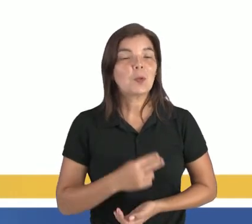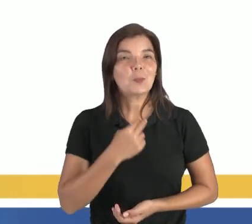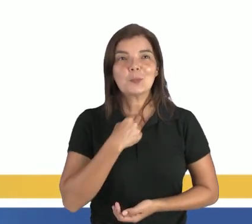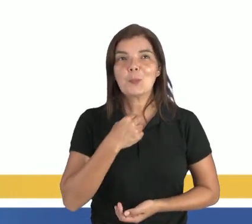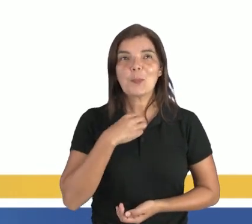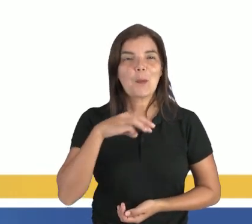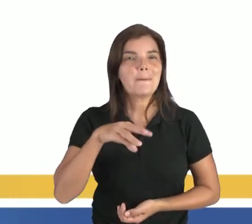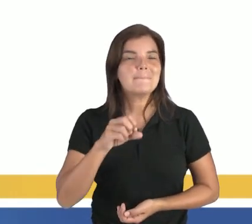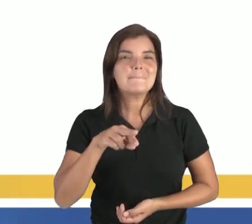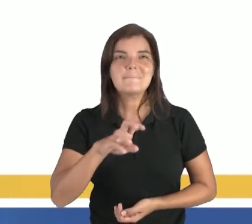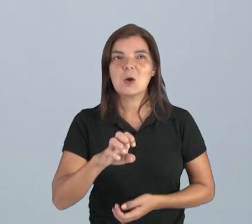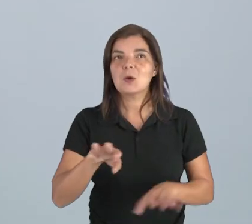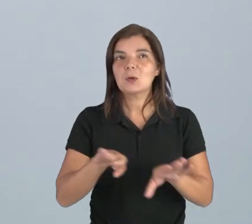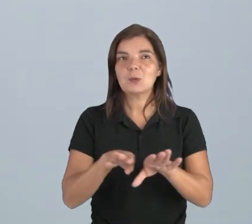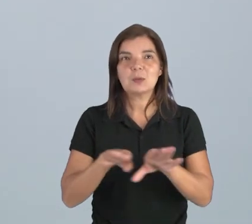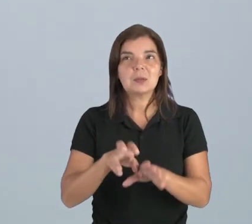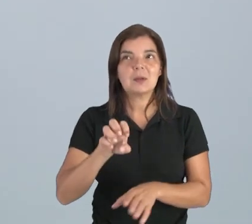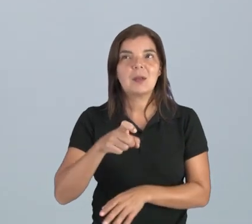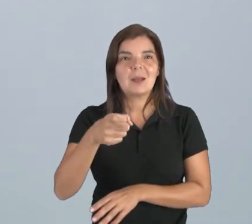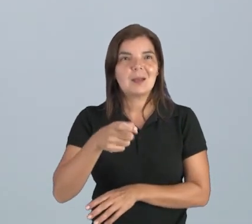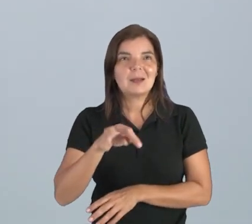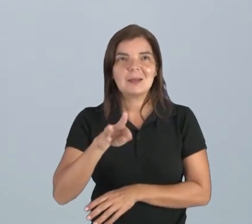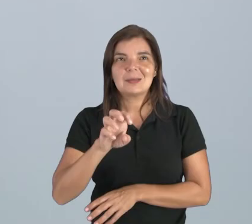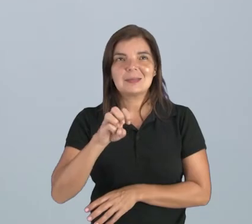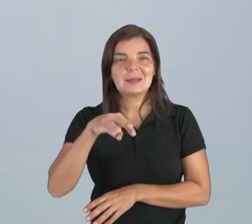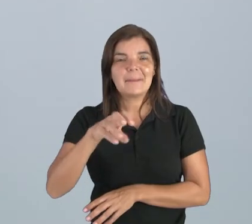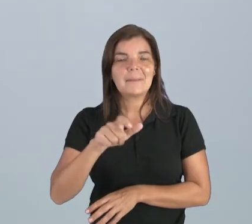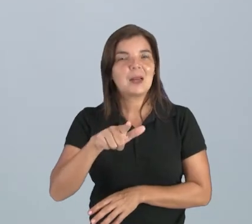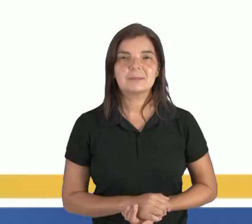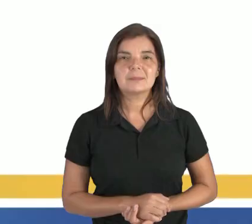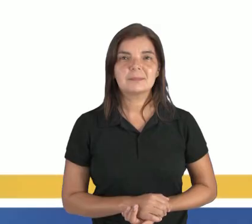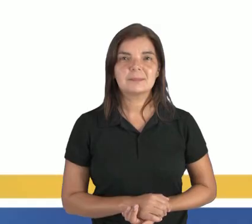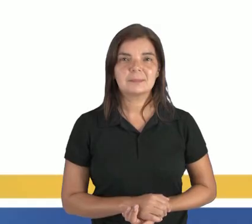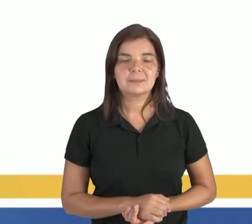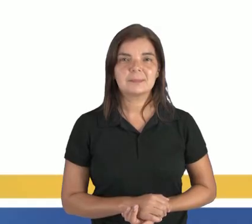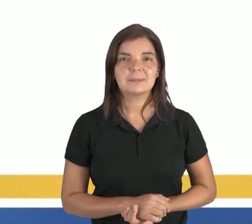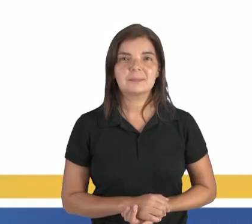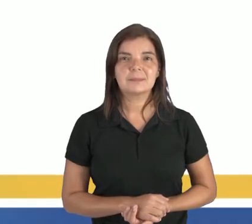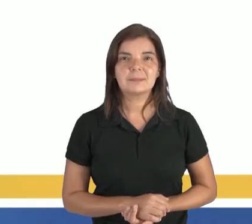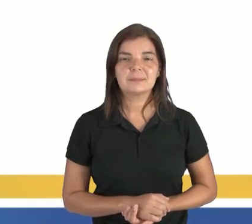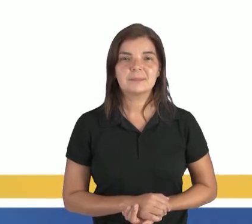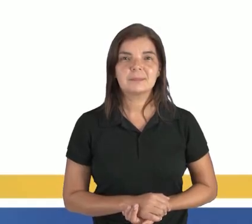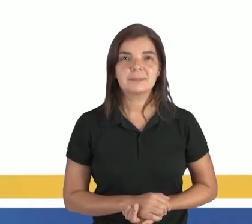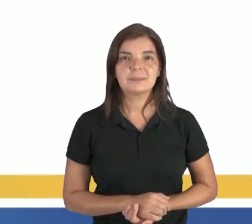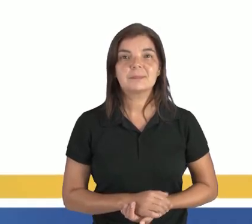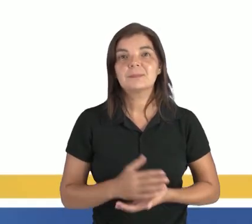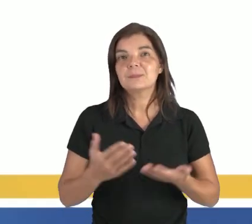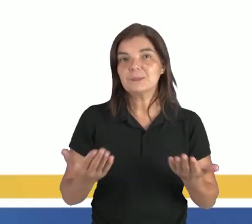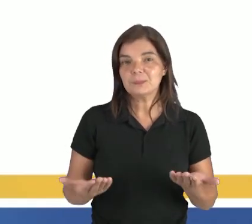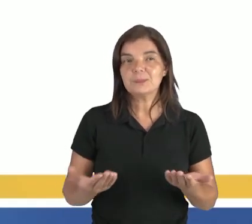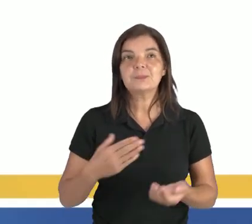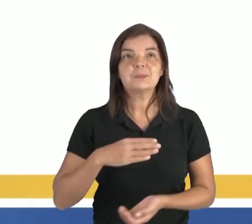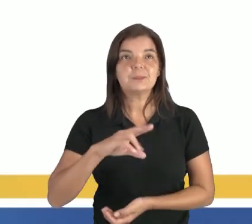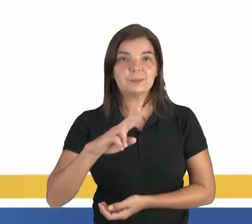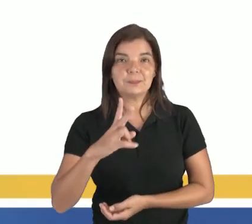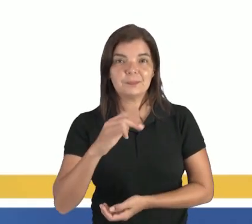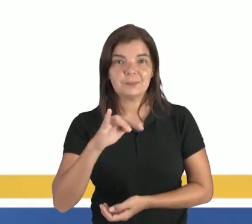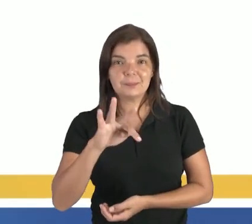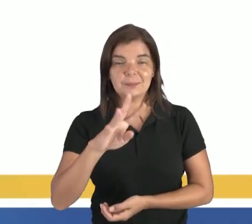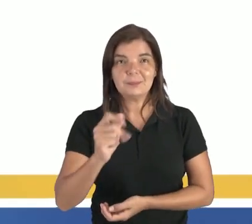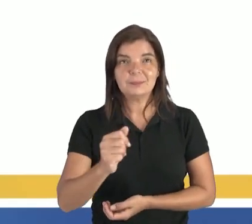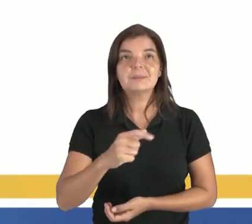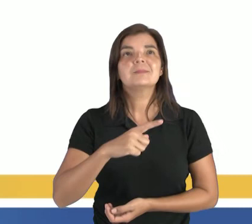extremely também. Nem se encaixa essas opções. Ok, letter C. Cynthia thinks